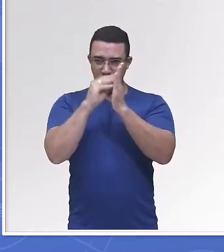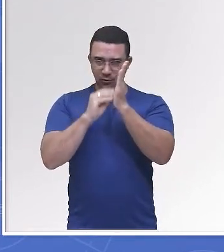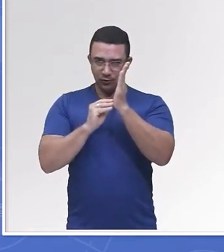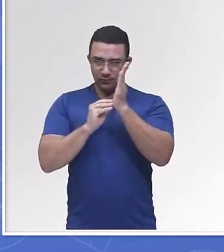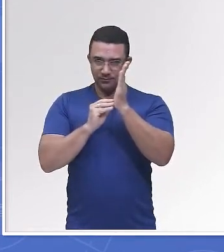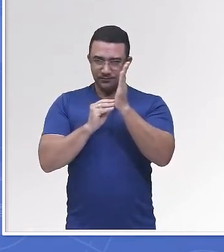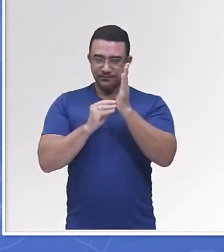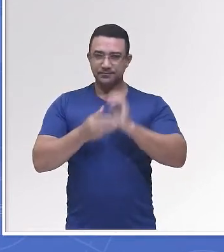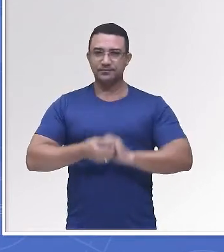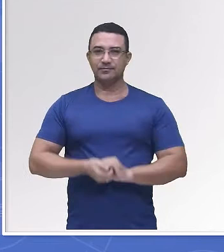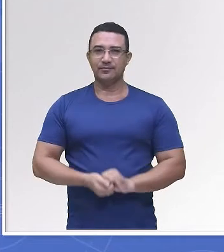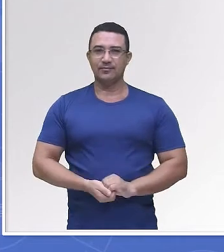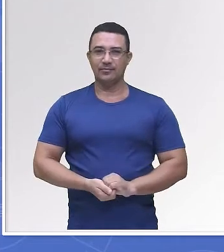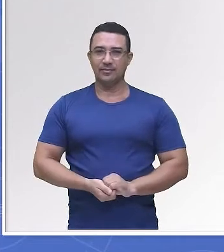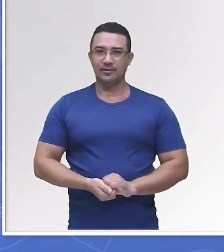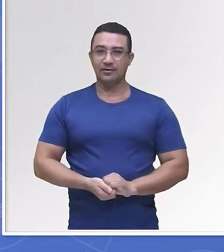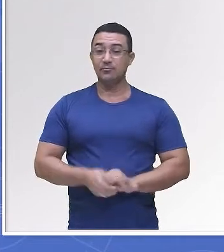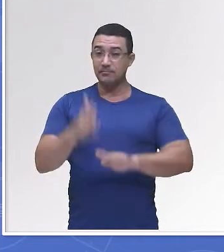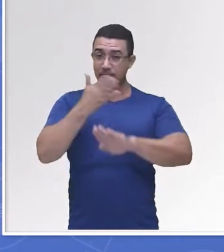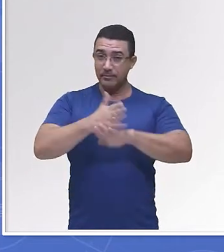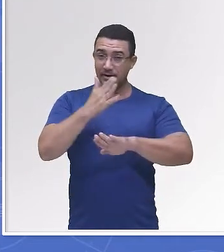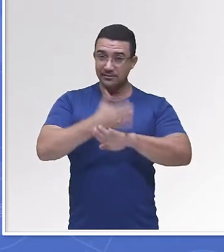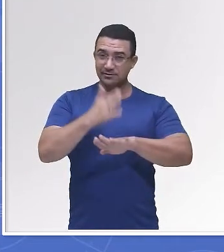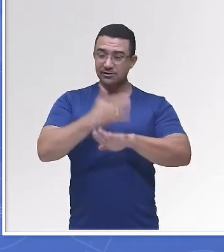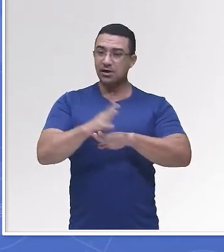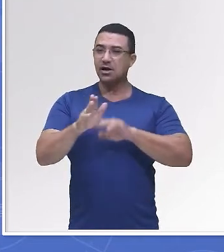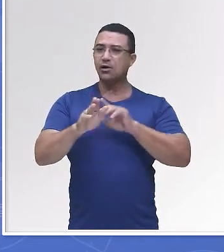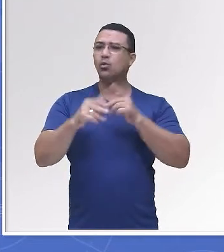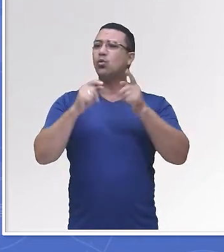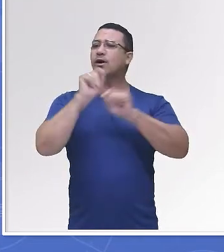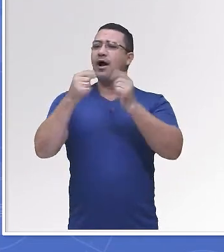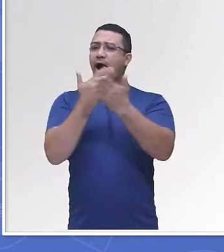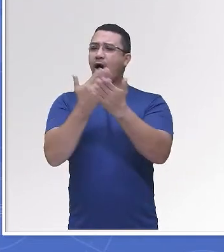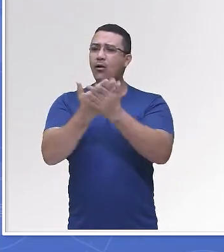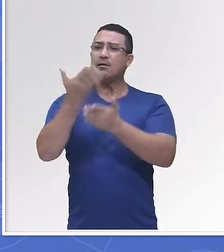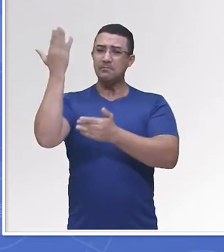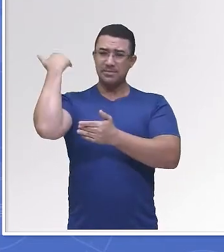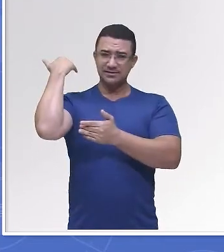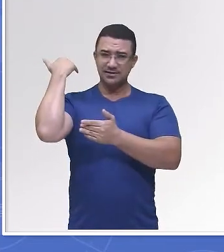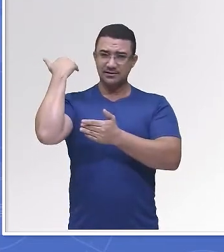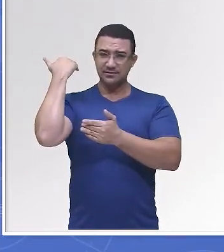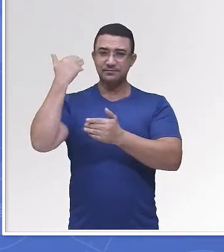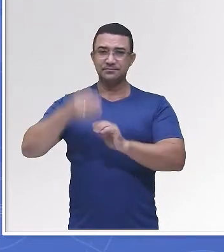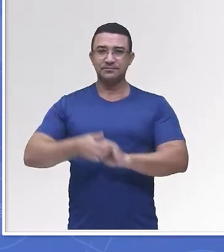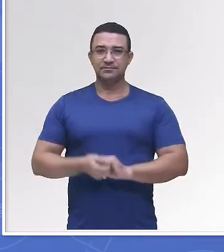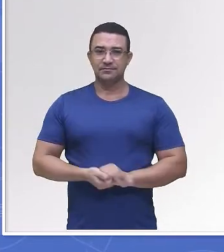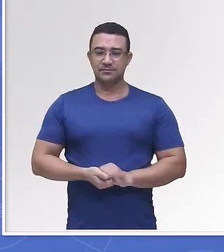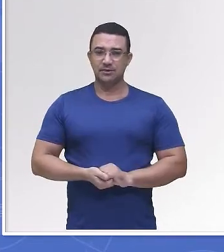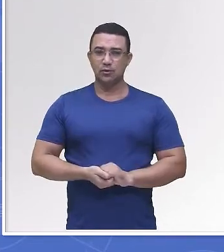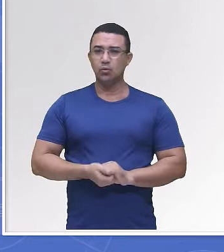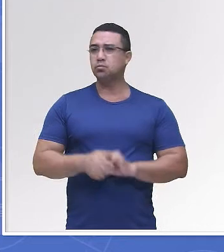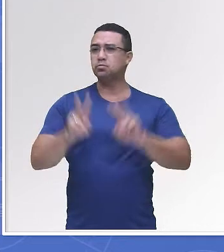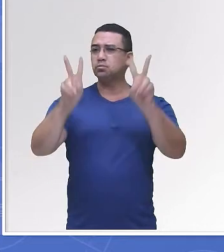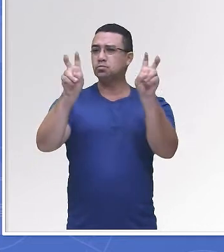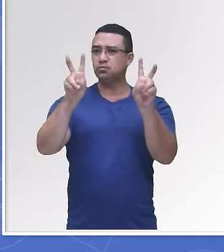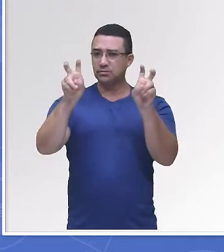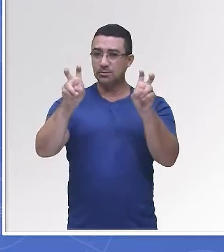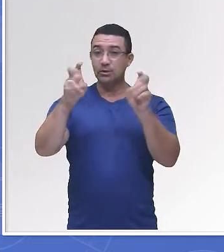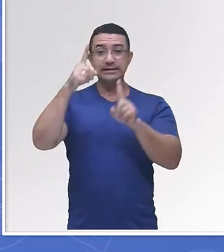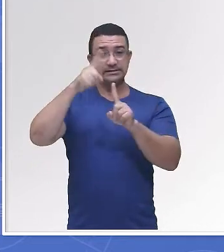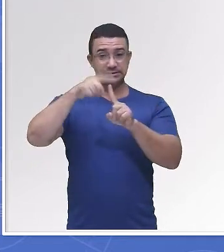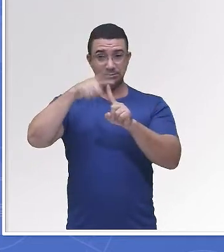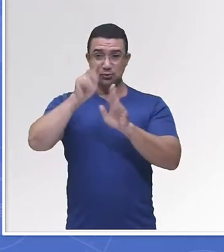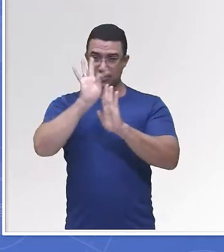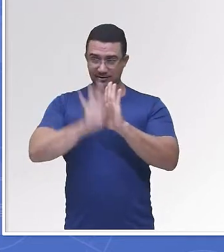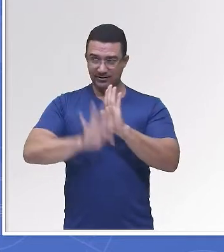só, vamos então praticar aquilo que a gente estudou na última aula, na qual nós falamos sobre os tipos